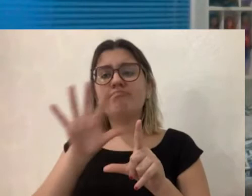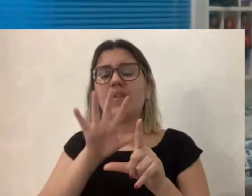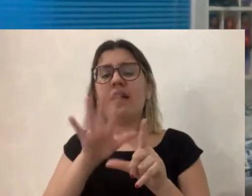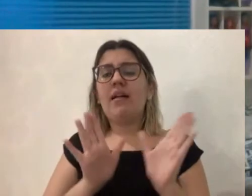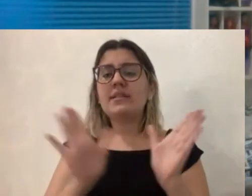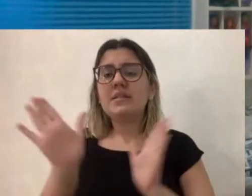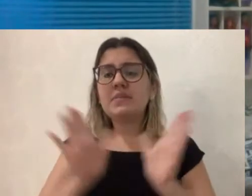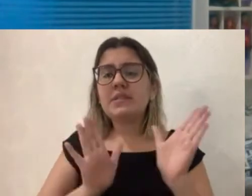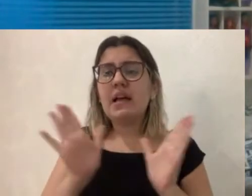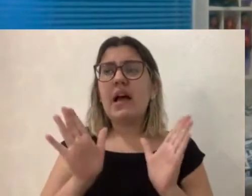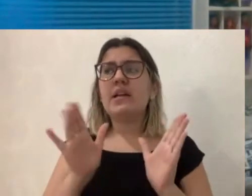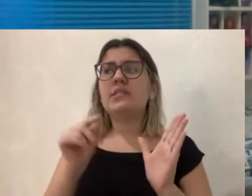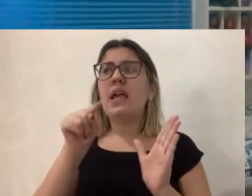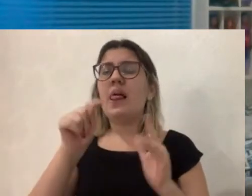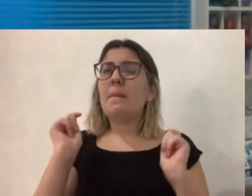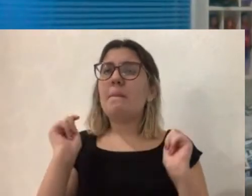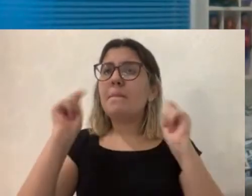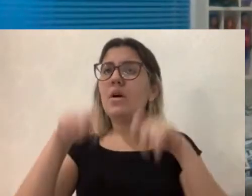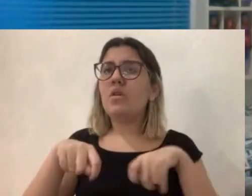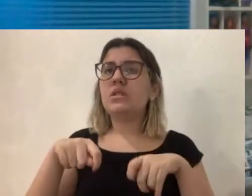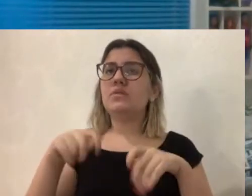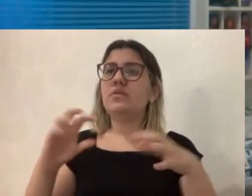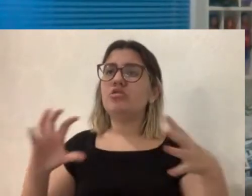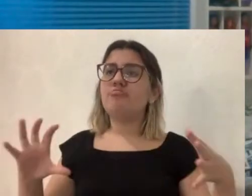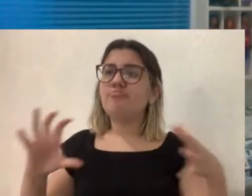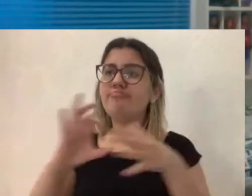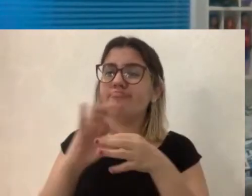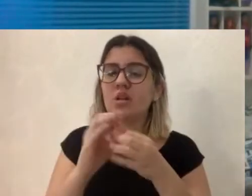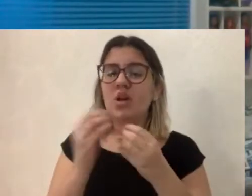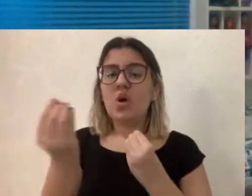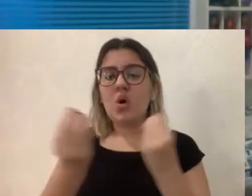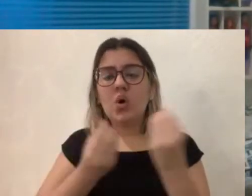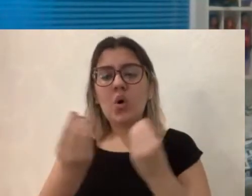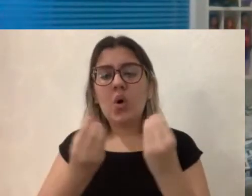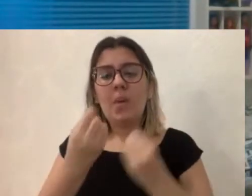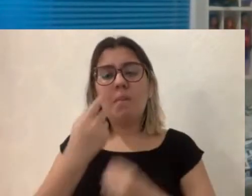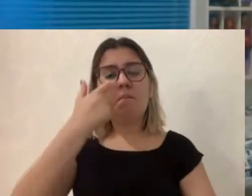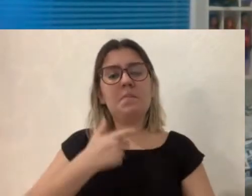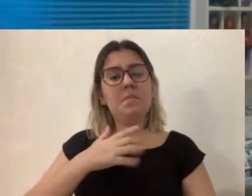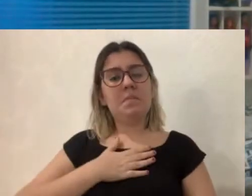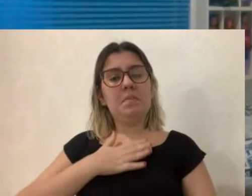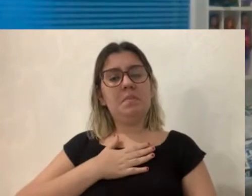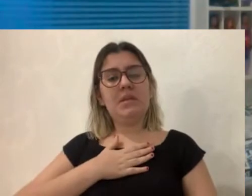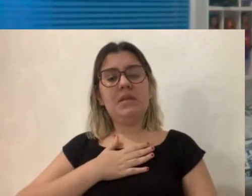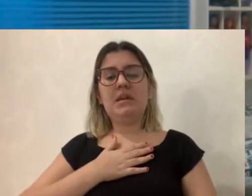ser agregadora para a sua criação, o quanto ela pode ser